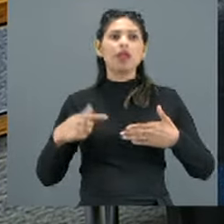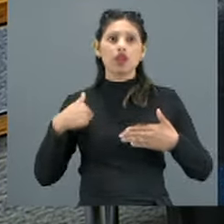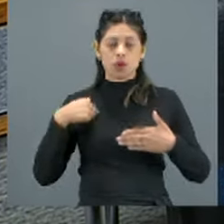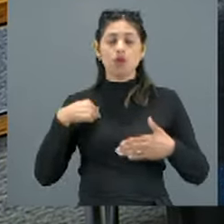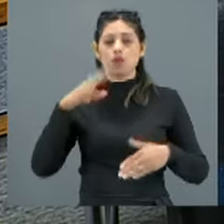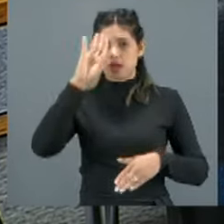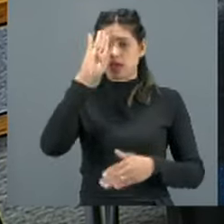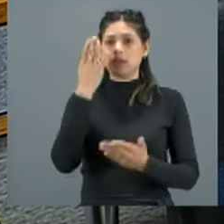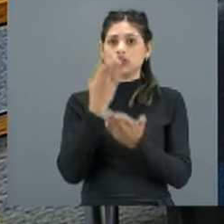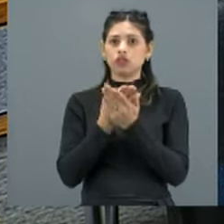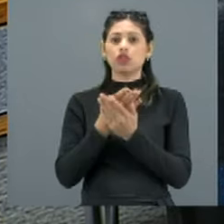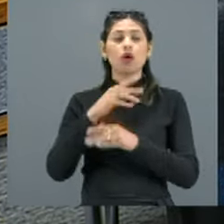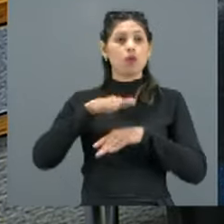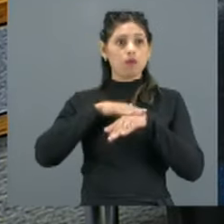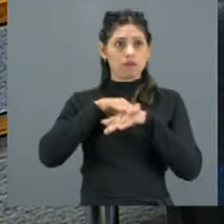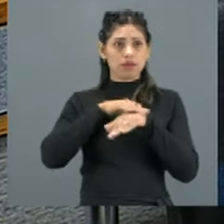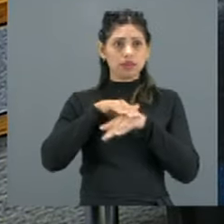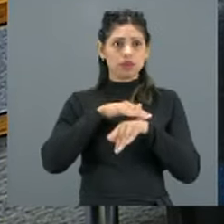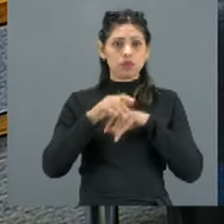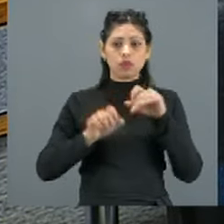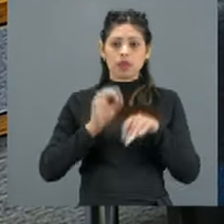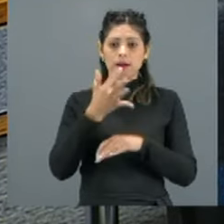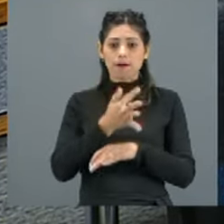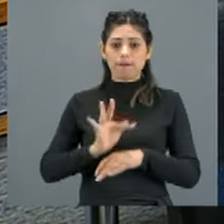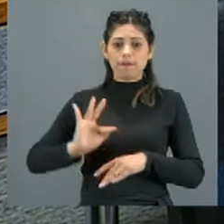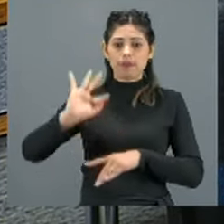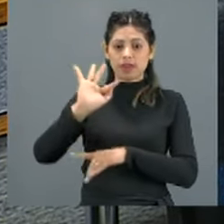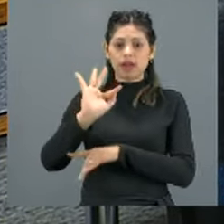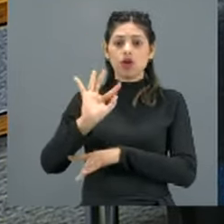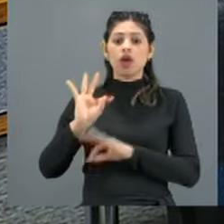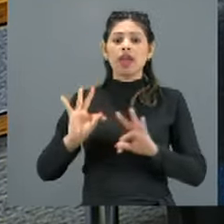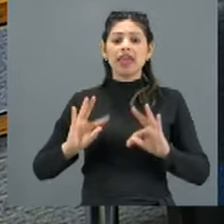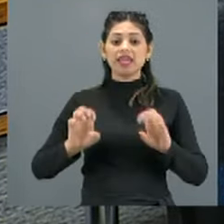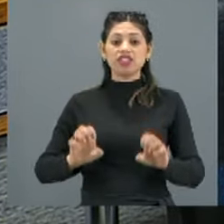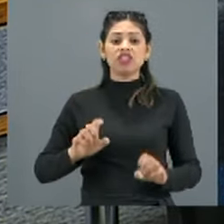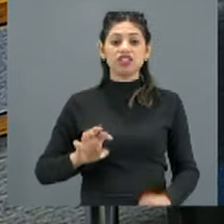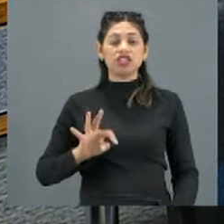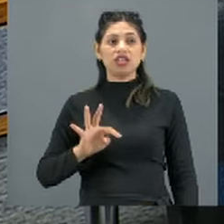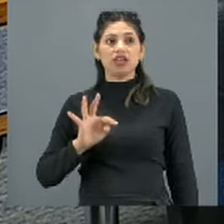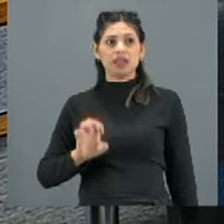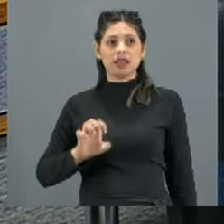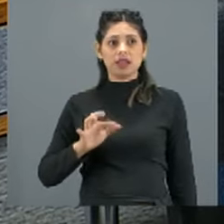com a federação, eu estava falando com todas as etnias do estado de Mato Grosso.